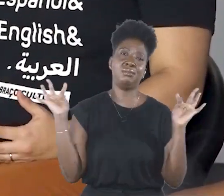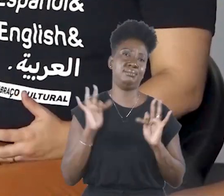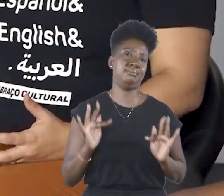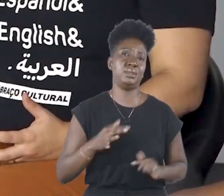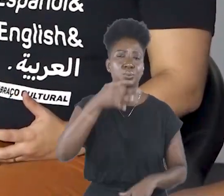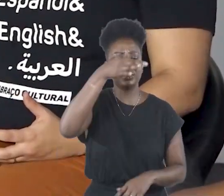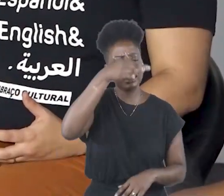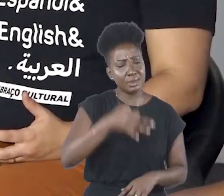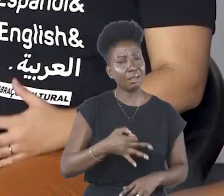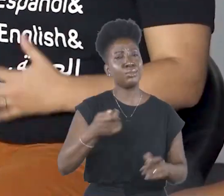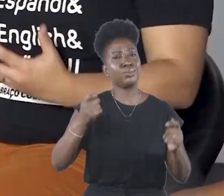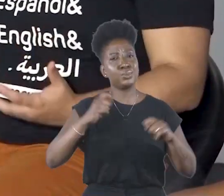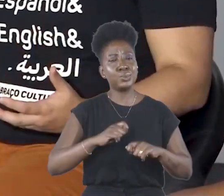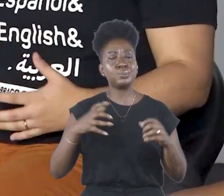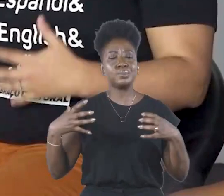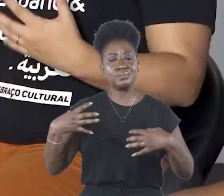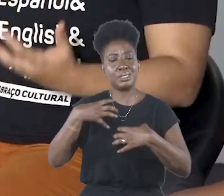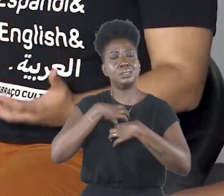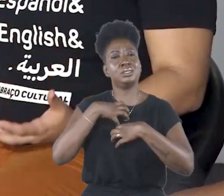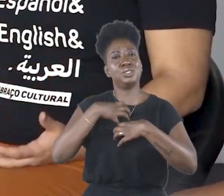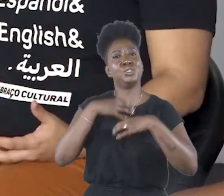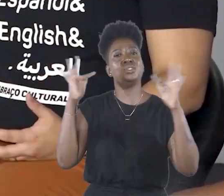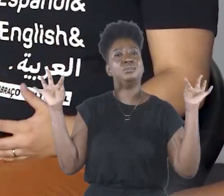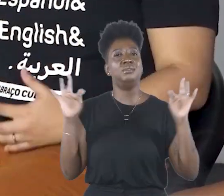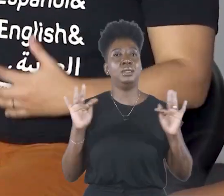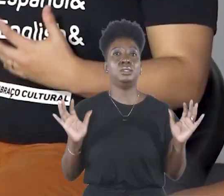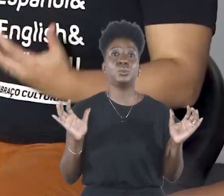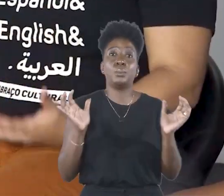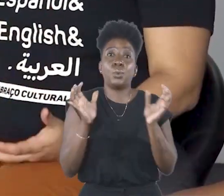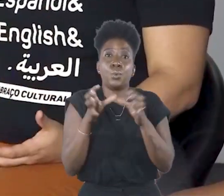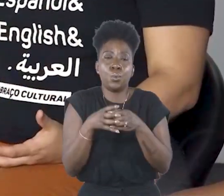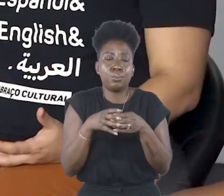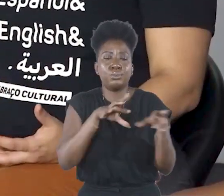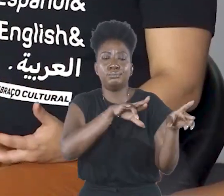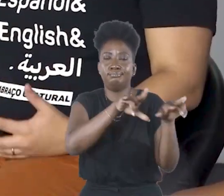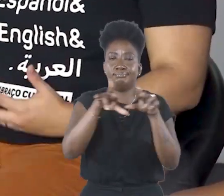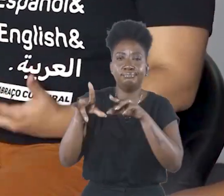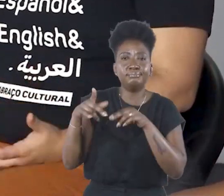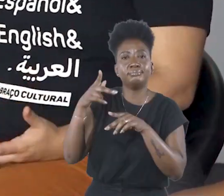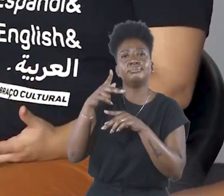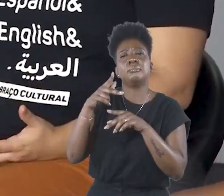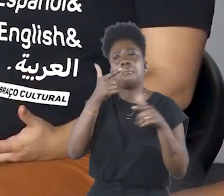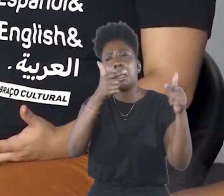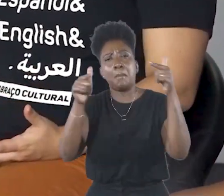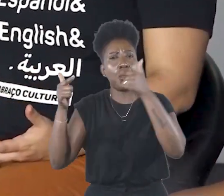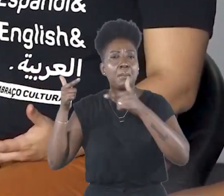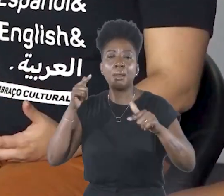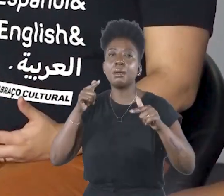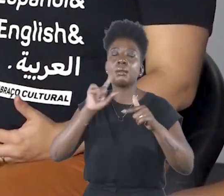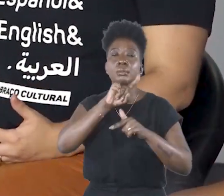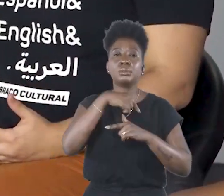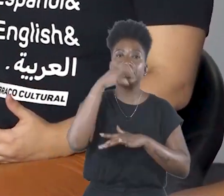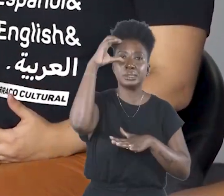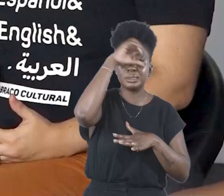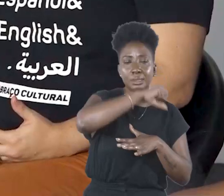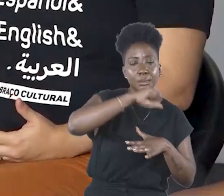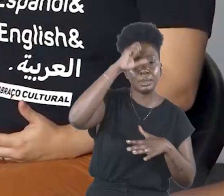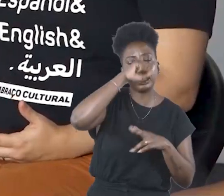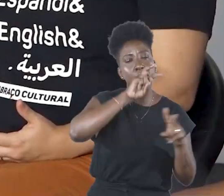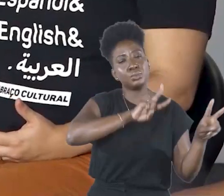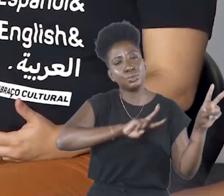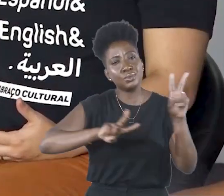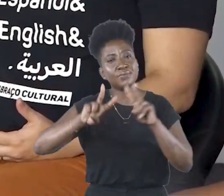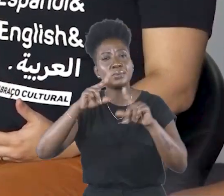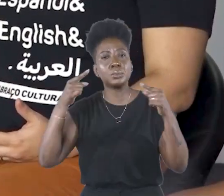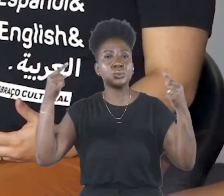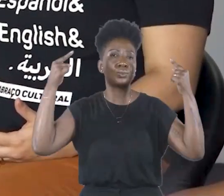são maneiras de ajudar, de se engajar na causa e de ajudar o Abraço a continuar fazendo o seu trabalho. E eu acho que a outra